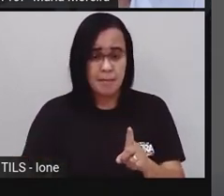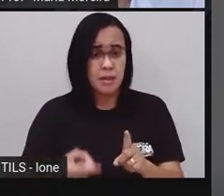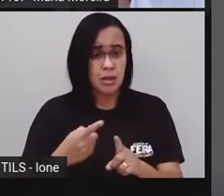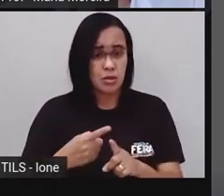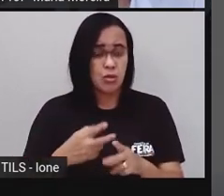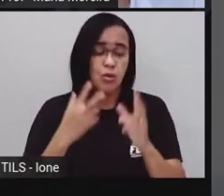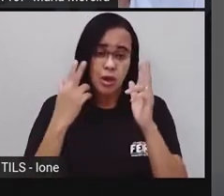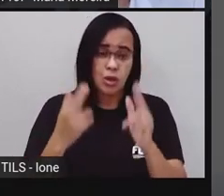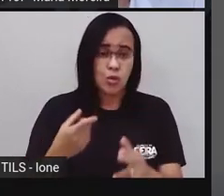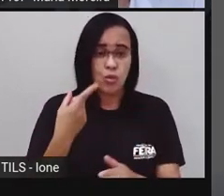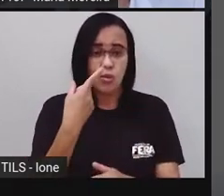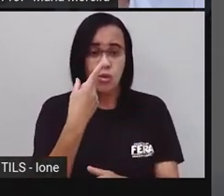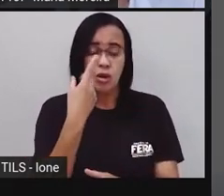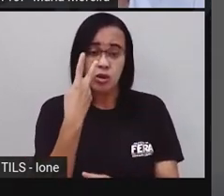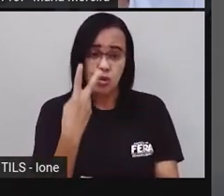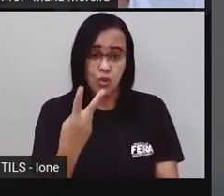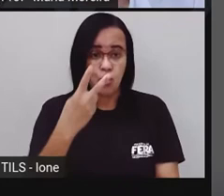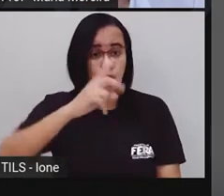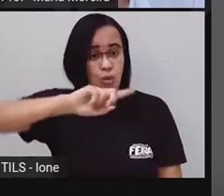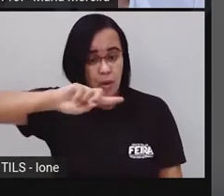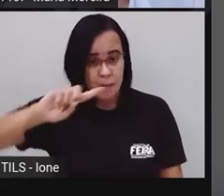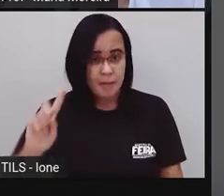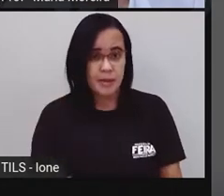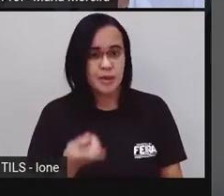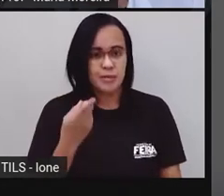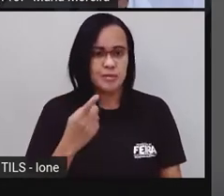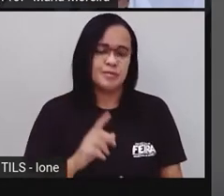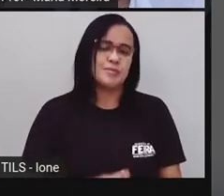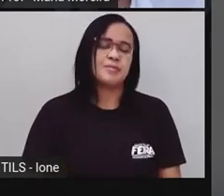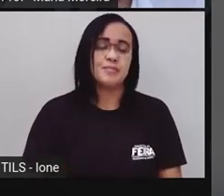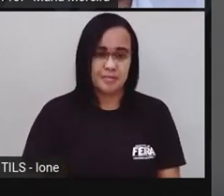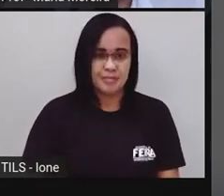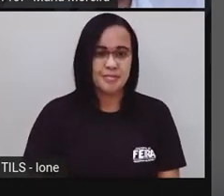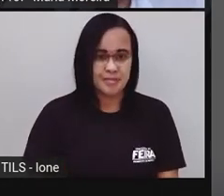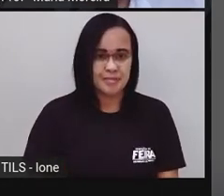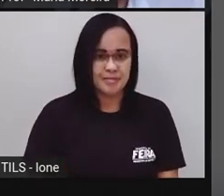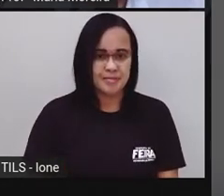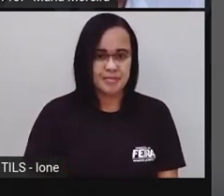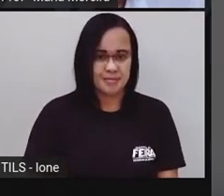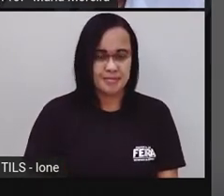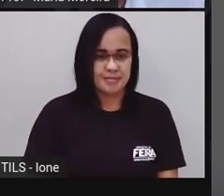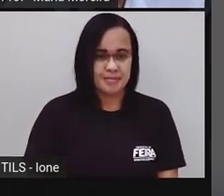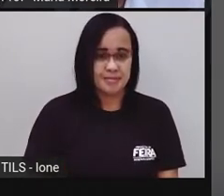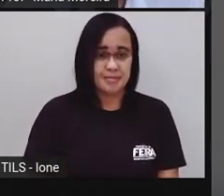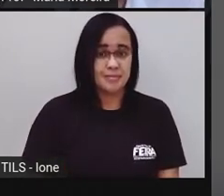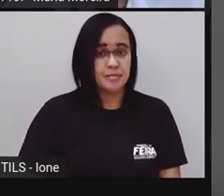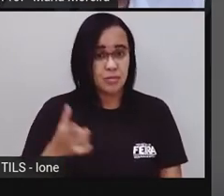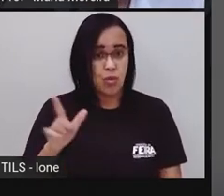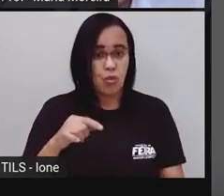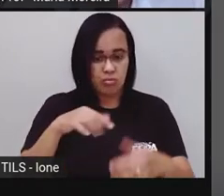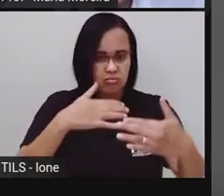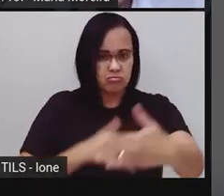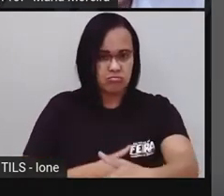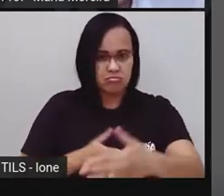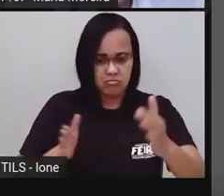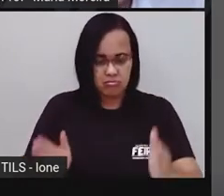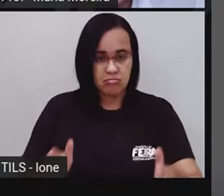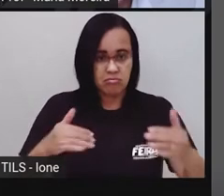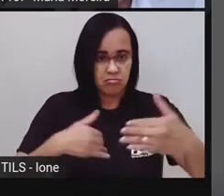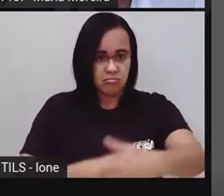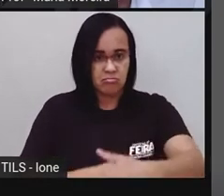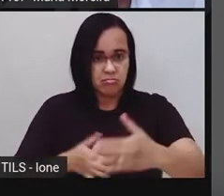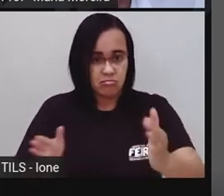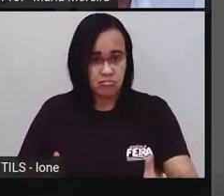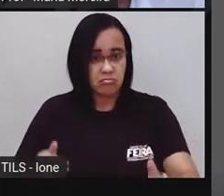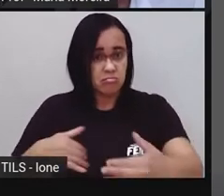2 ó só dois mil a outra situação são três caixas essas três caixas possuem